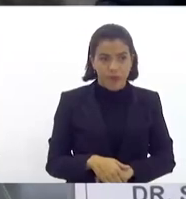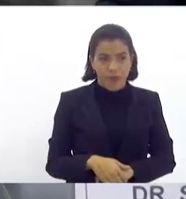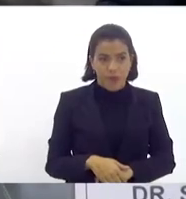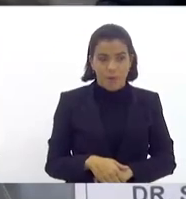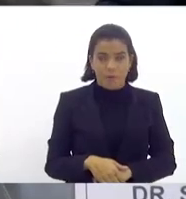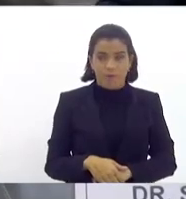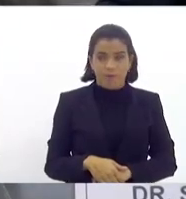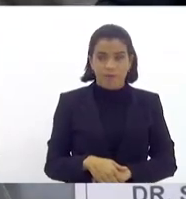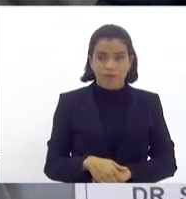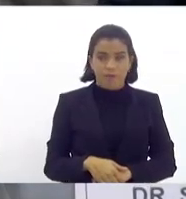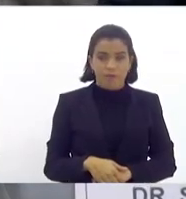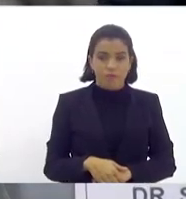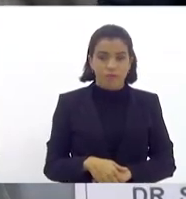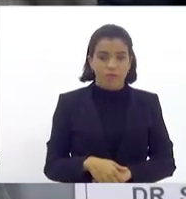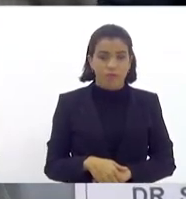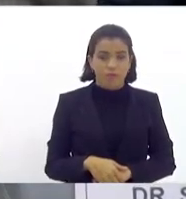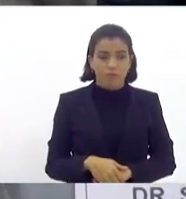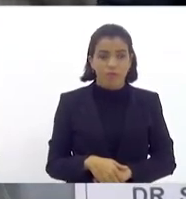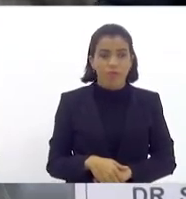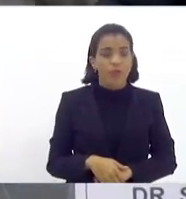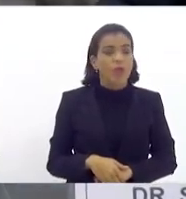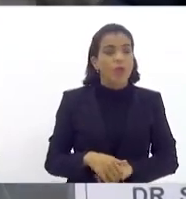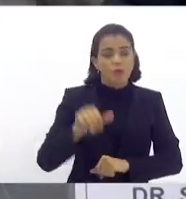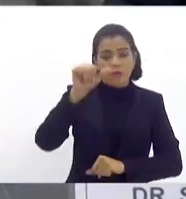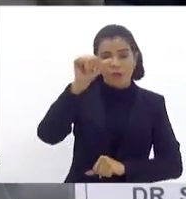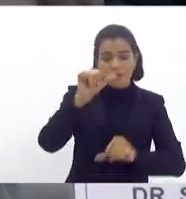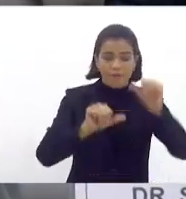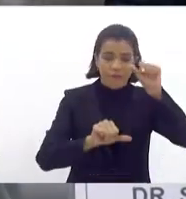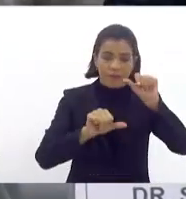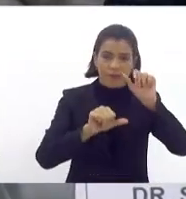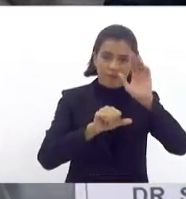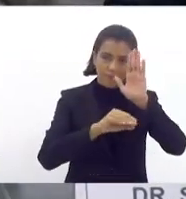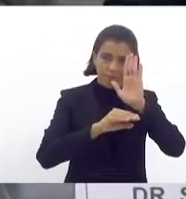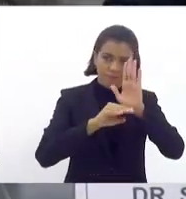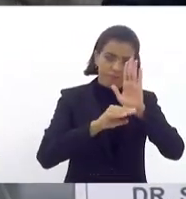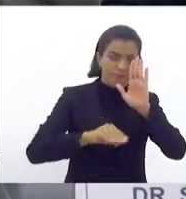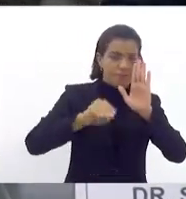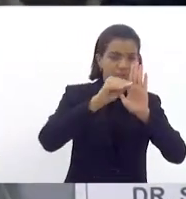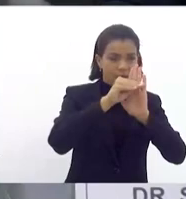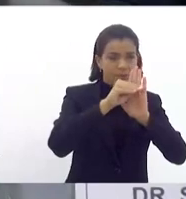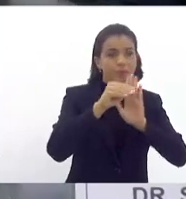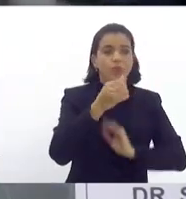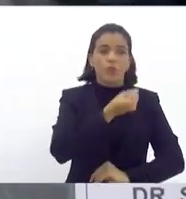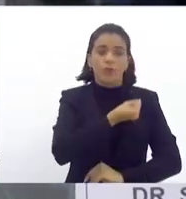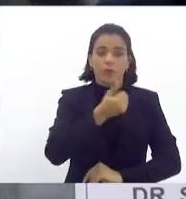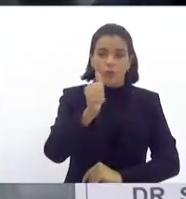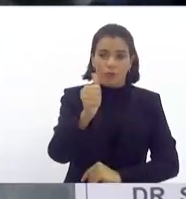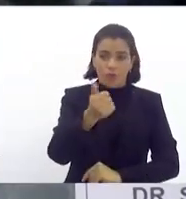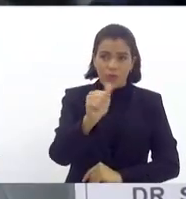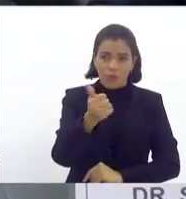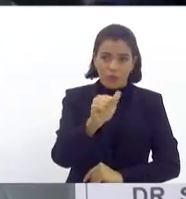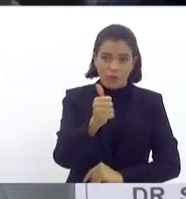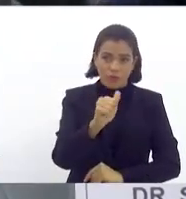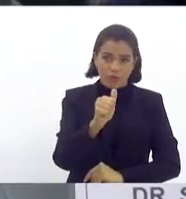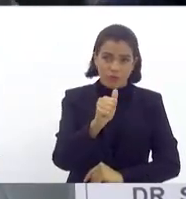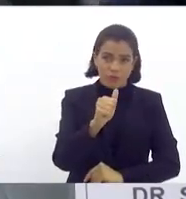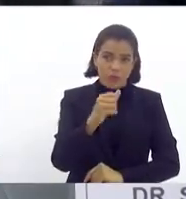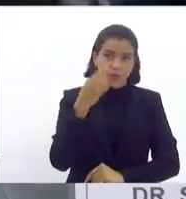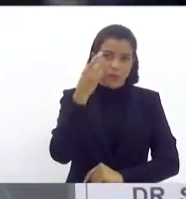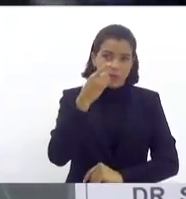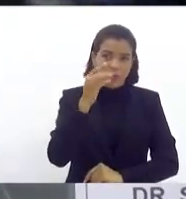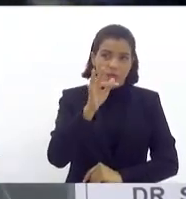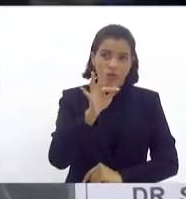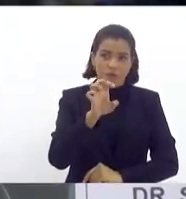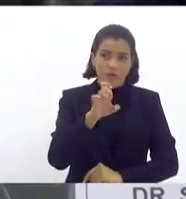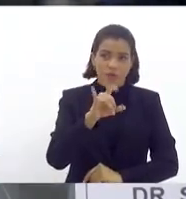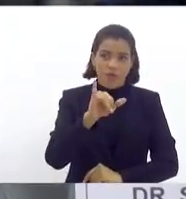Aprovado. Chamo os trabalhos à ordem para inverter a pauta e chamar o projeto número 11, de relatoria do deputado Filipinho Raves, que é ausente, não pediu que